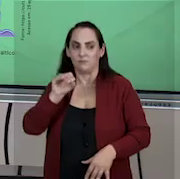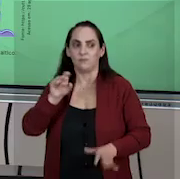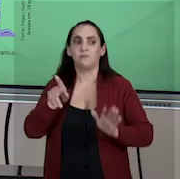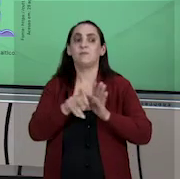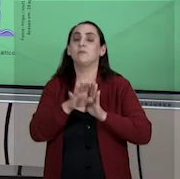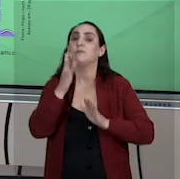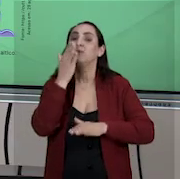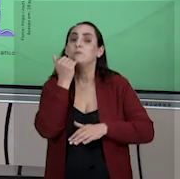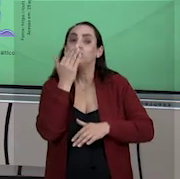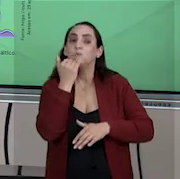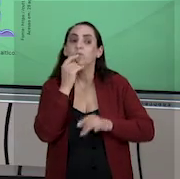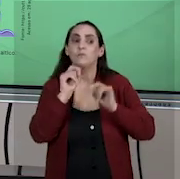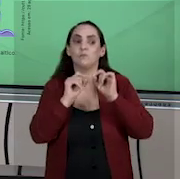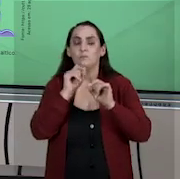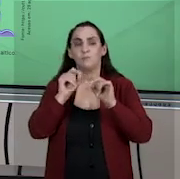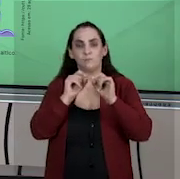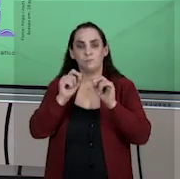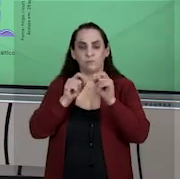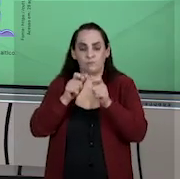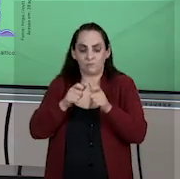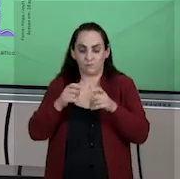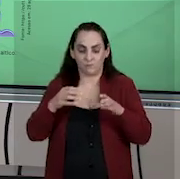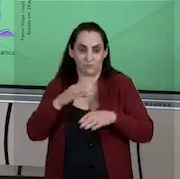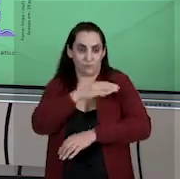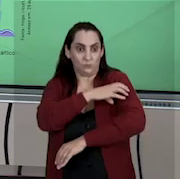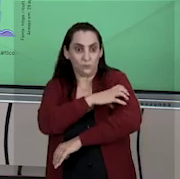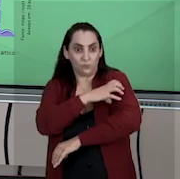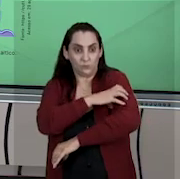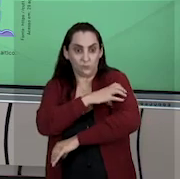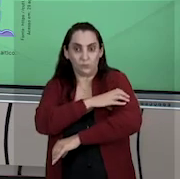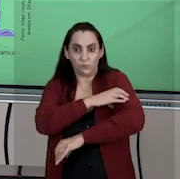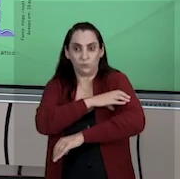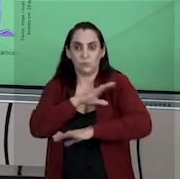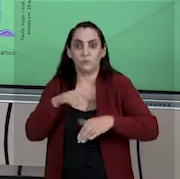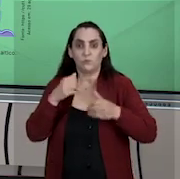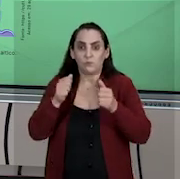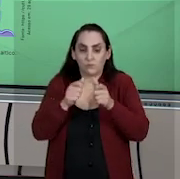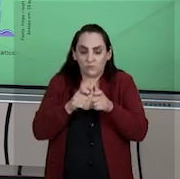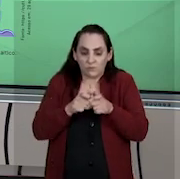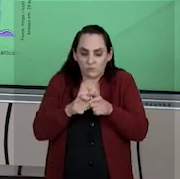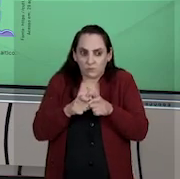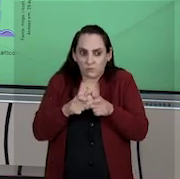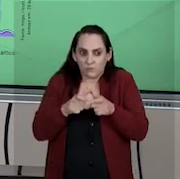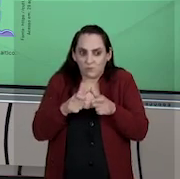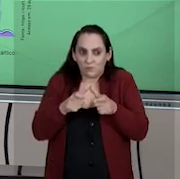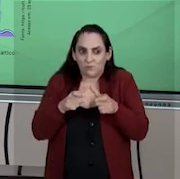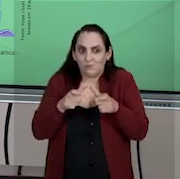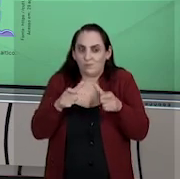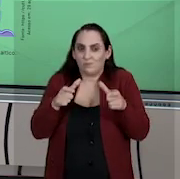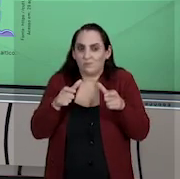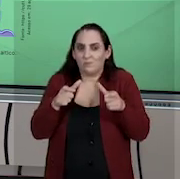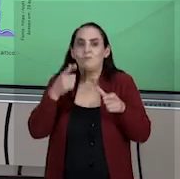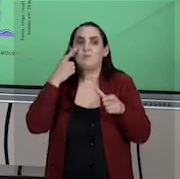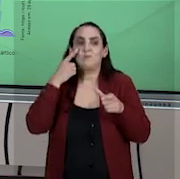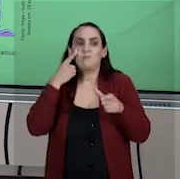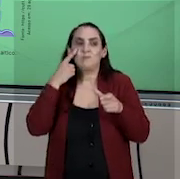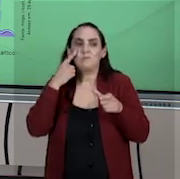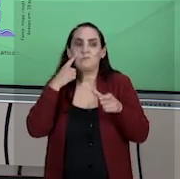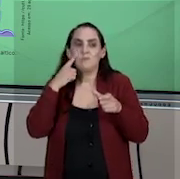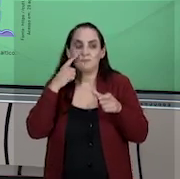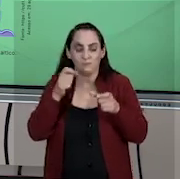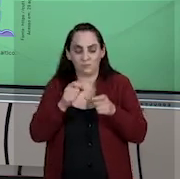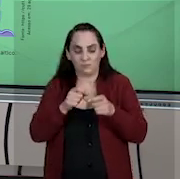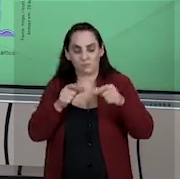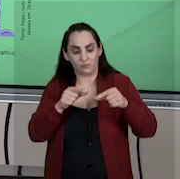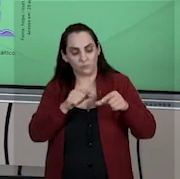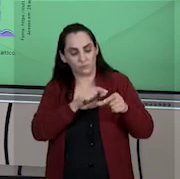e essa região, gente, ela é uma região muscular. À medida que o alimento vai passando, a região de cima vai fechando. Por